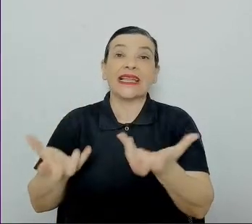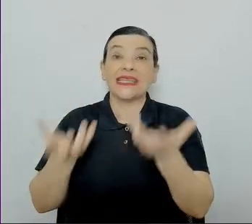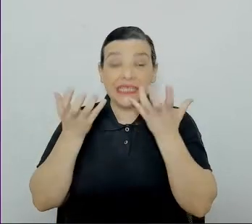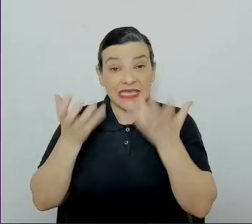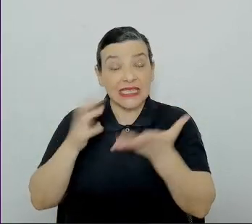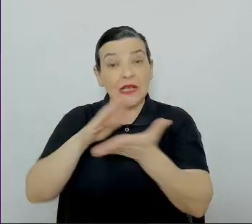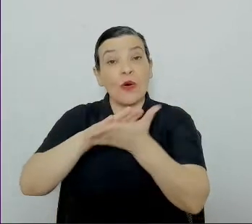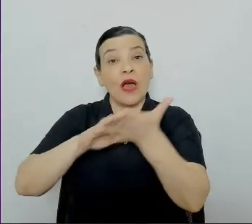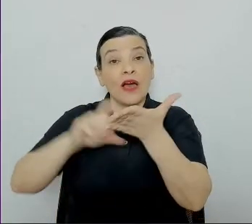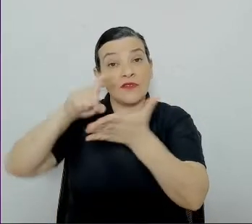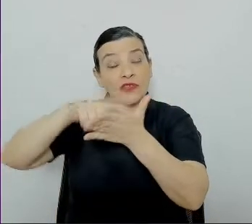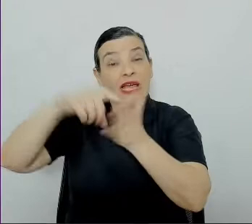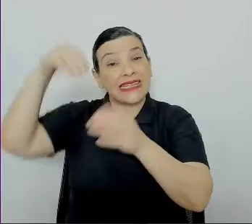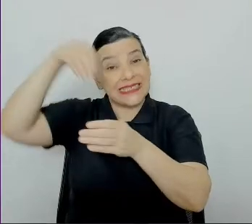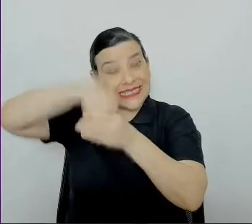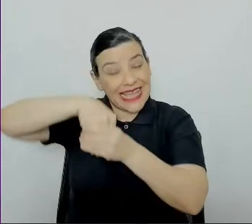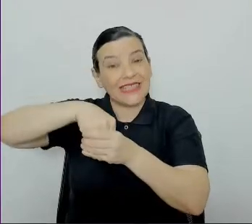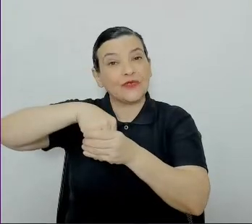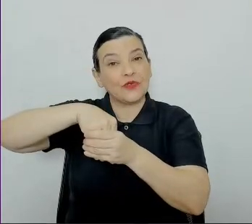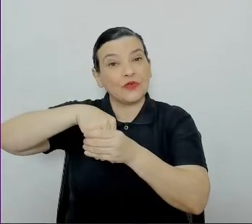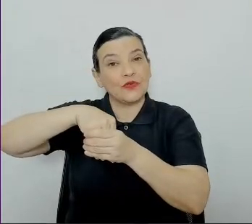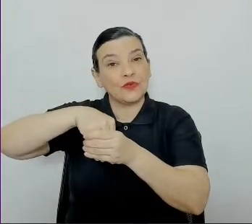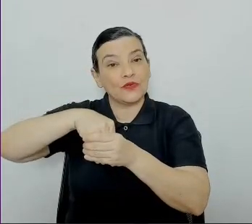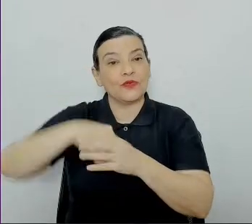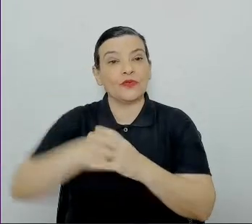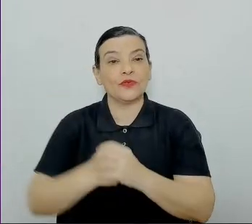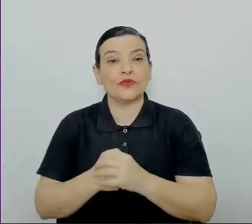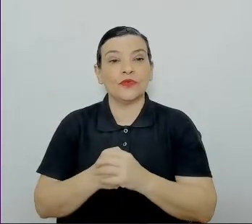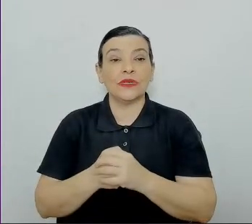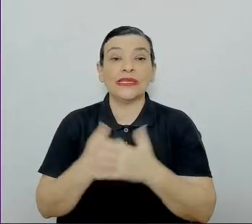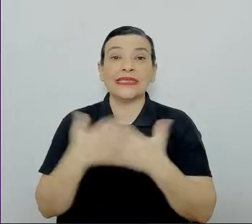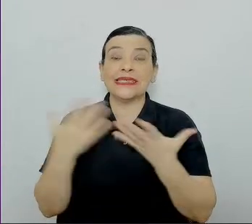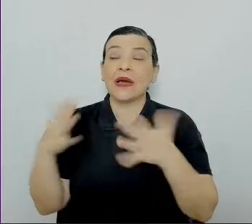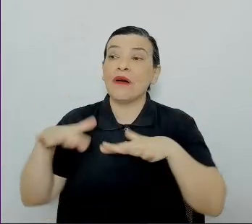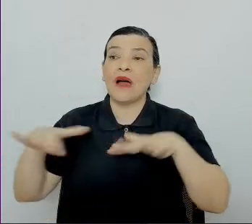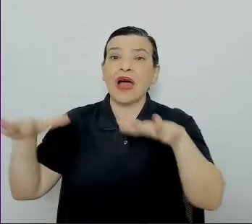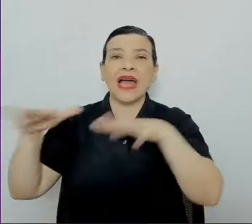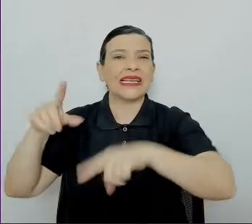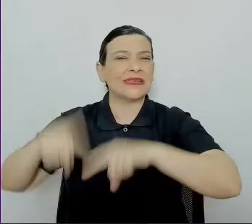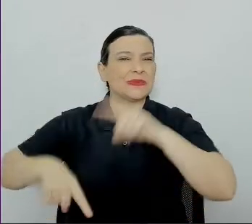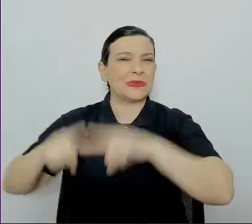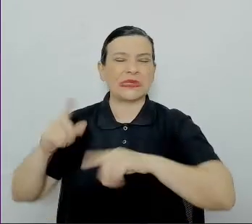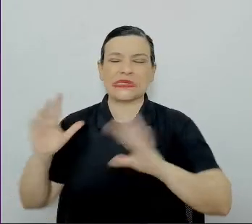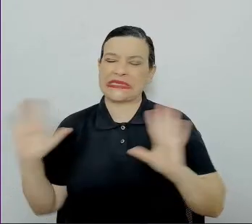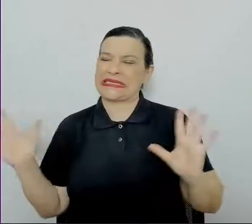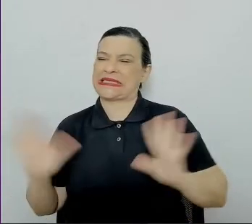lá no Visitaxi B2B. E a gente, na área de produto, foi muito resistente em implementar. A gente passou